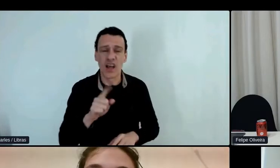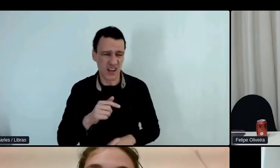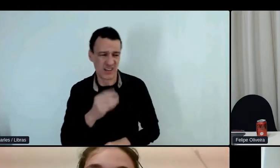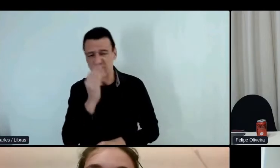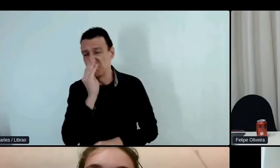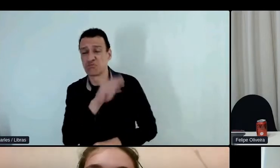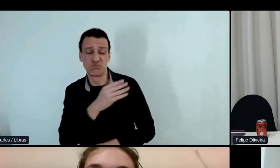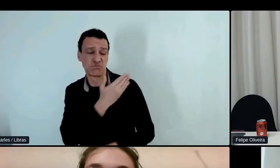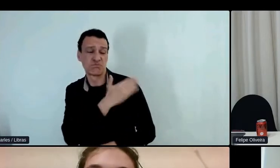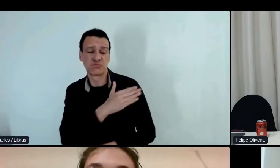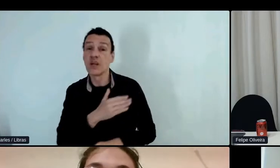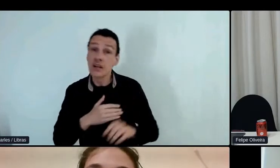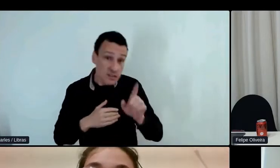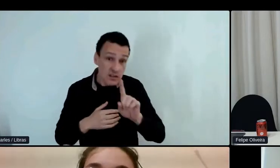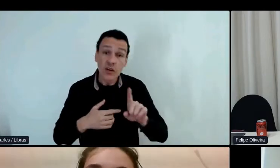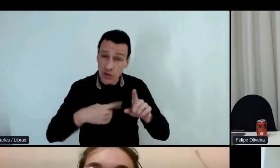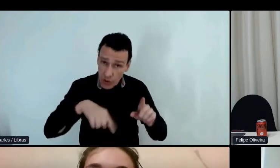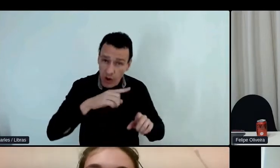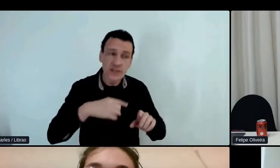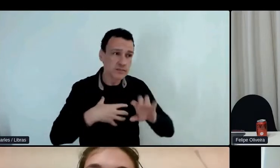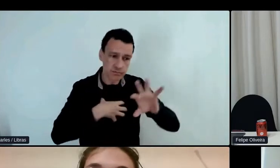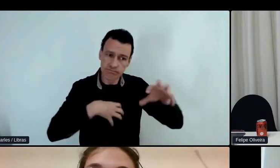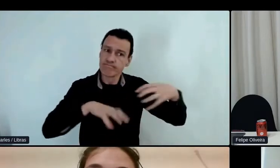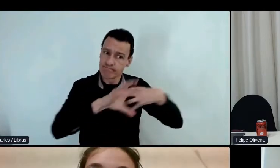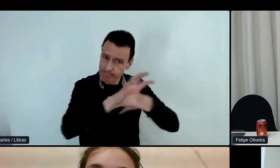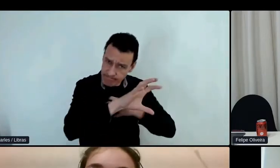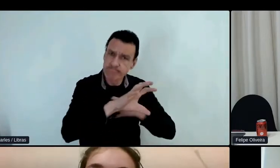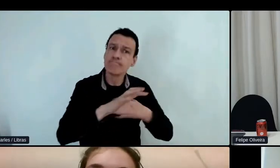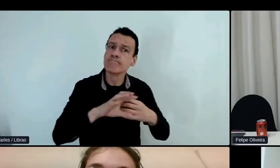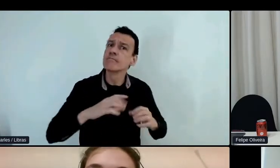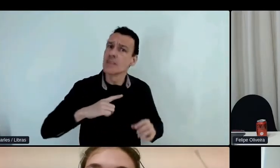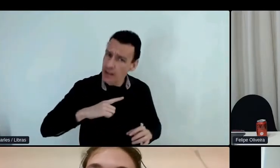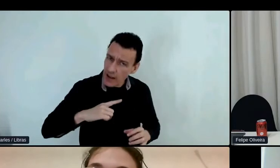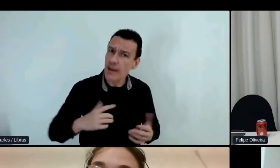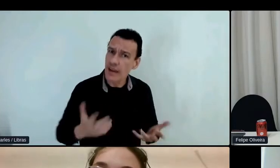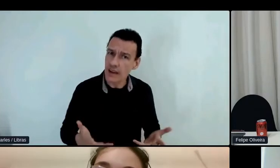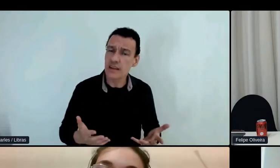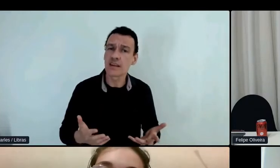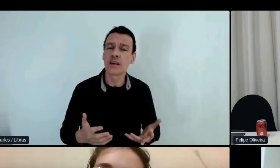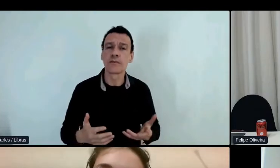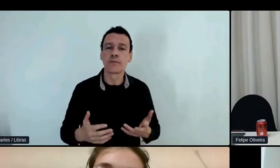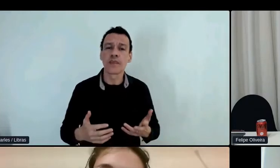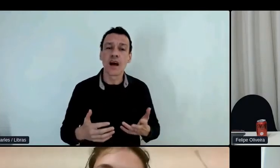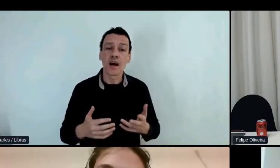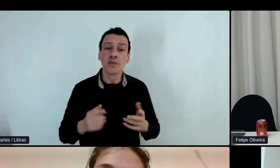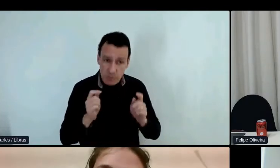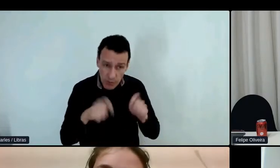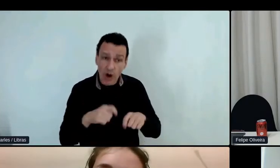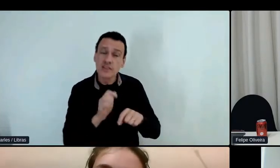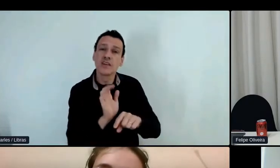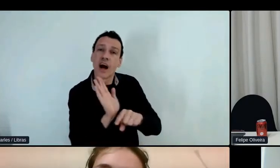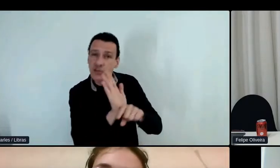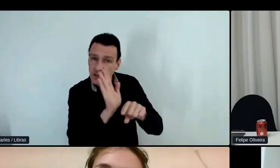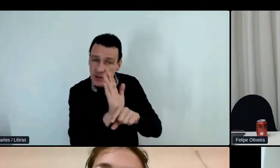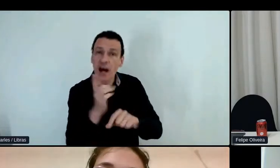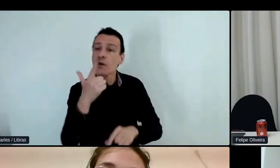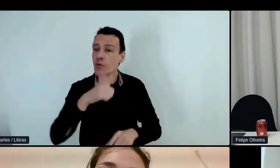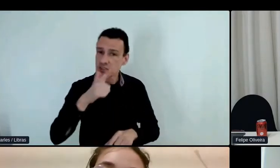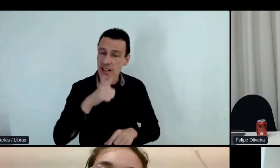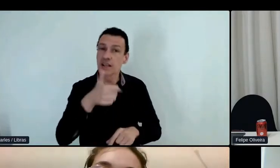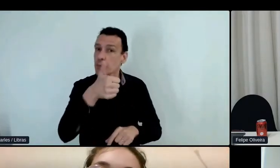fica fácil a gente demonstrar esse sentimento. E isso não elimina de modo